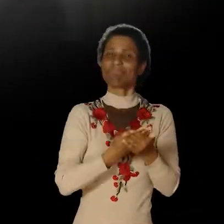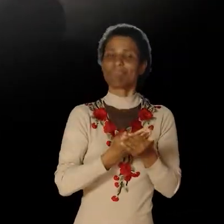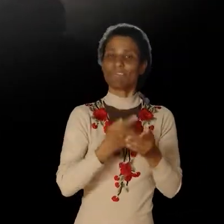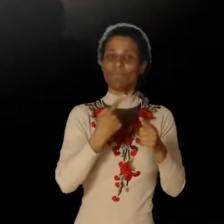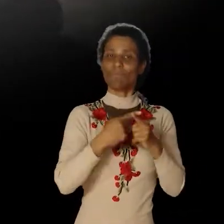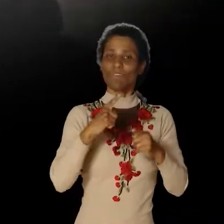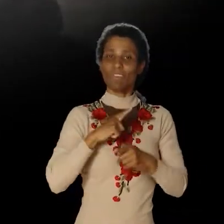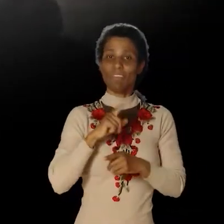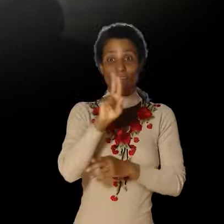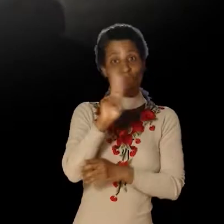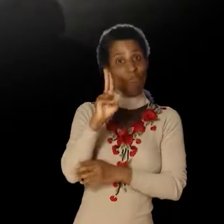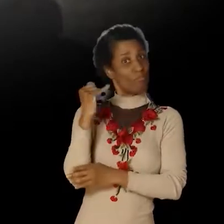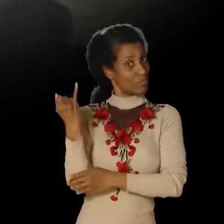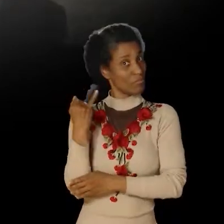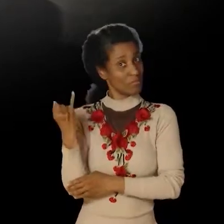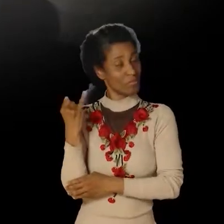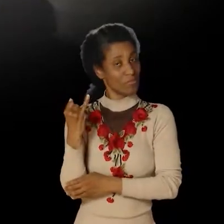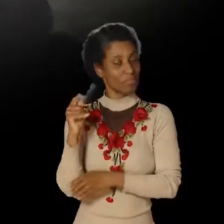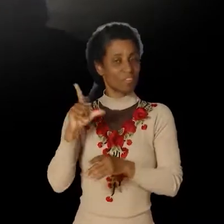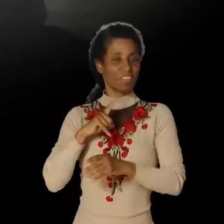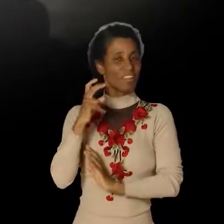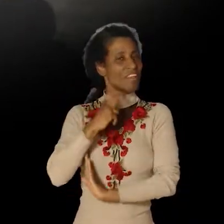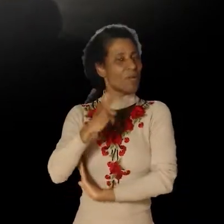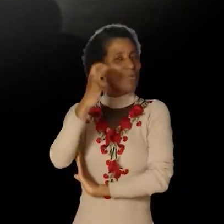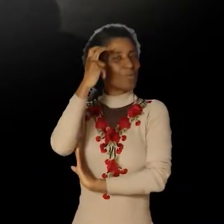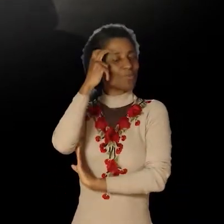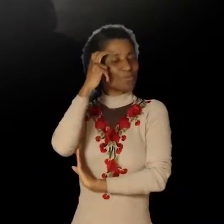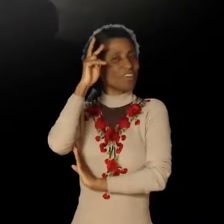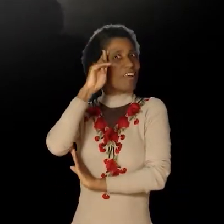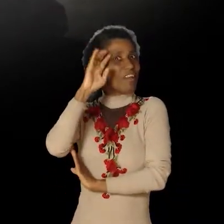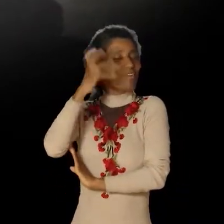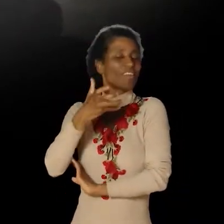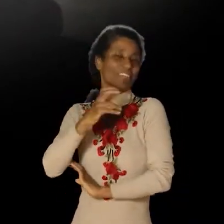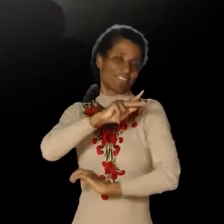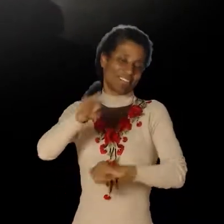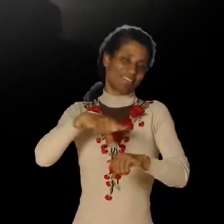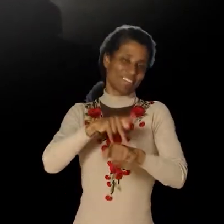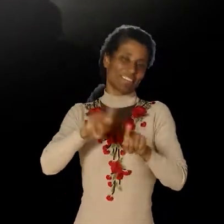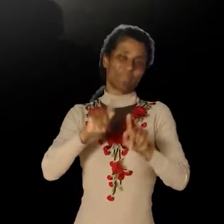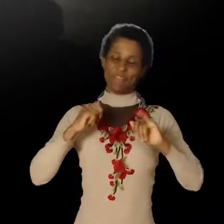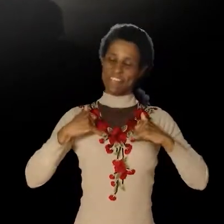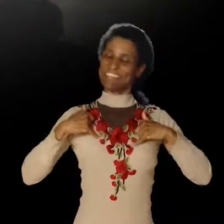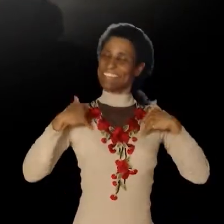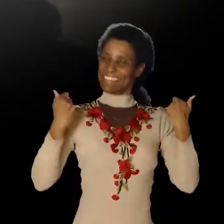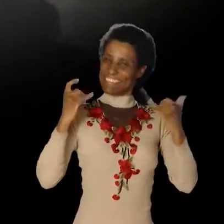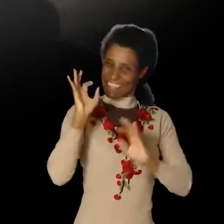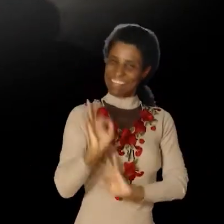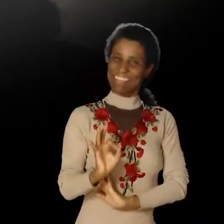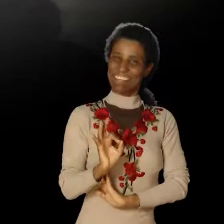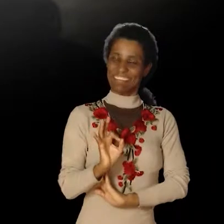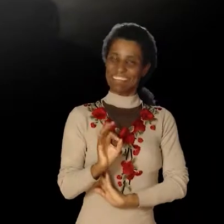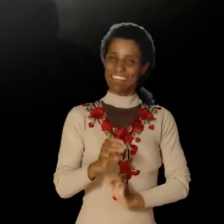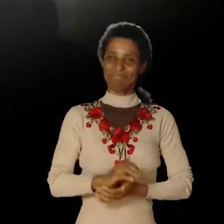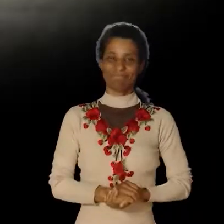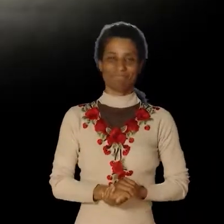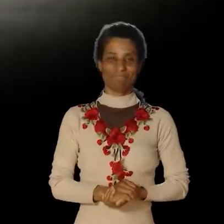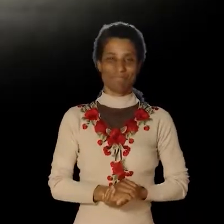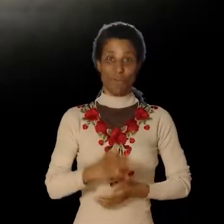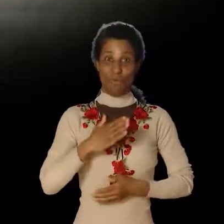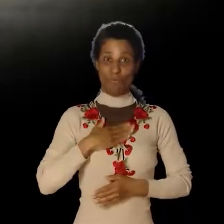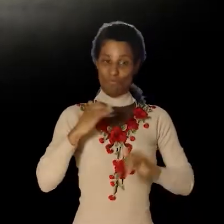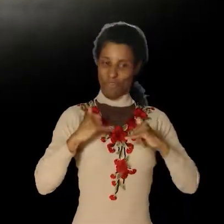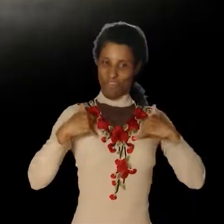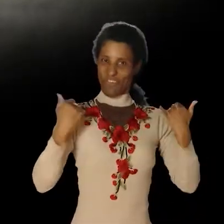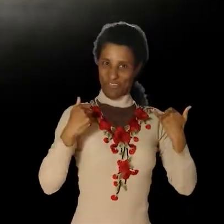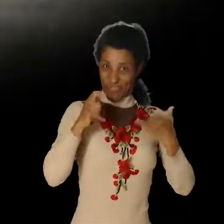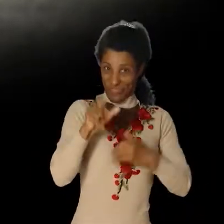ter grandes nomes e ter a sua cultura conhecida em todo o país também. Isso nos orgulha muito, com certeza. O motivo